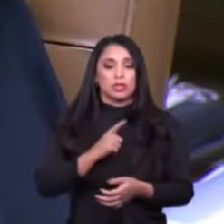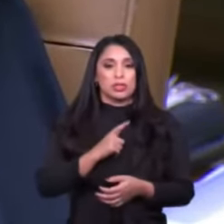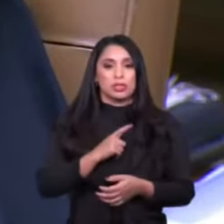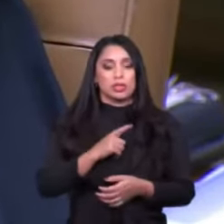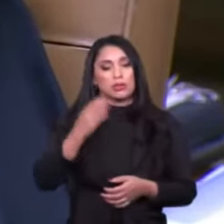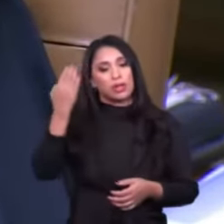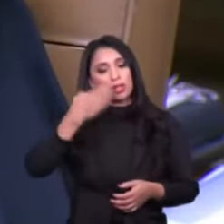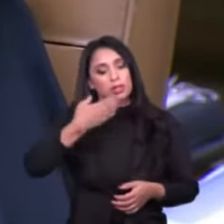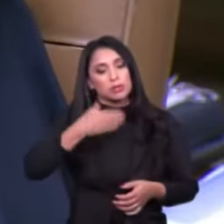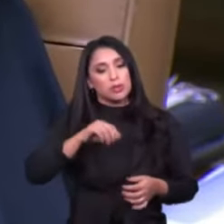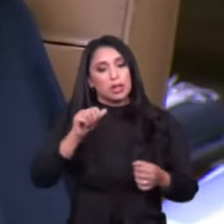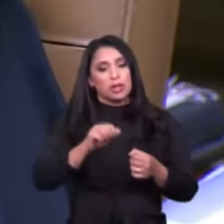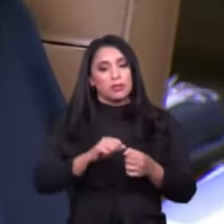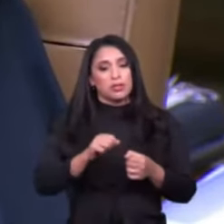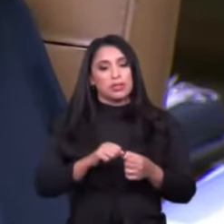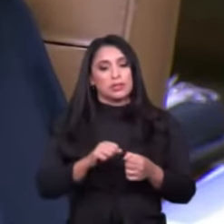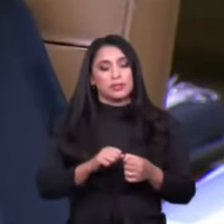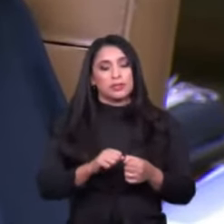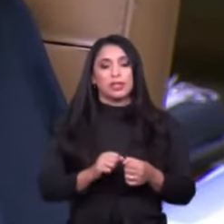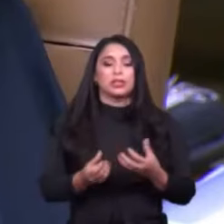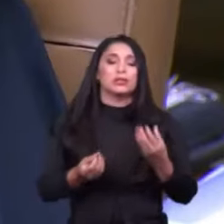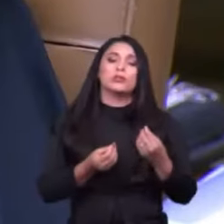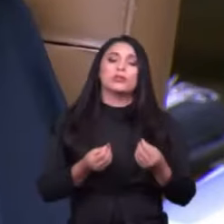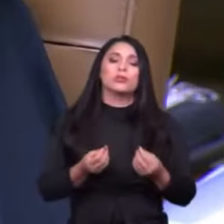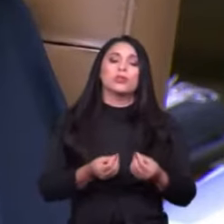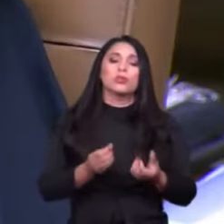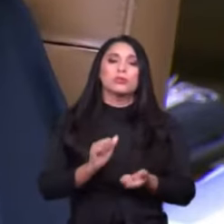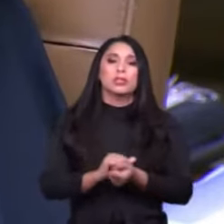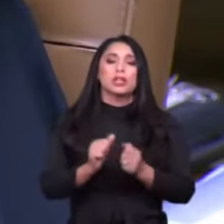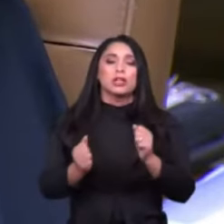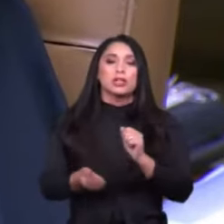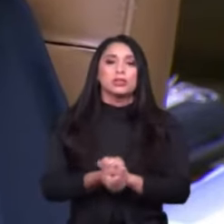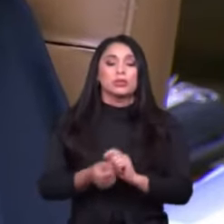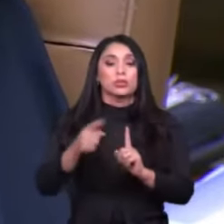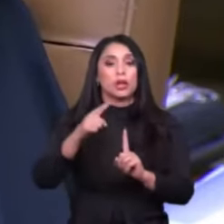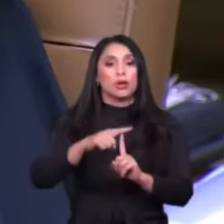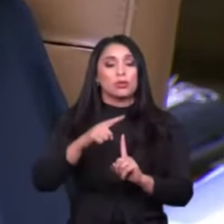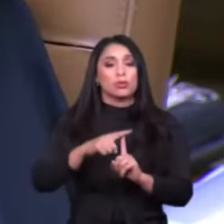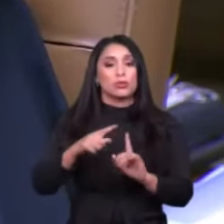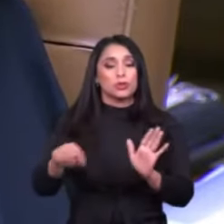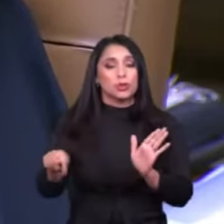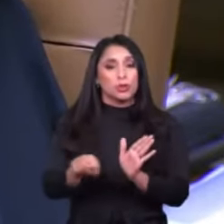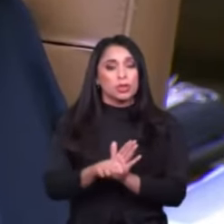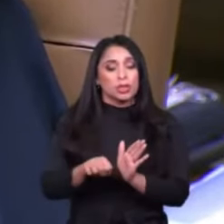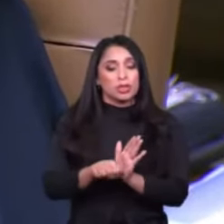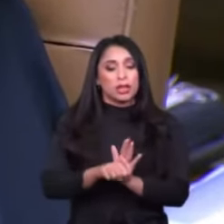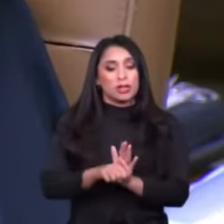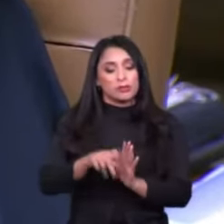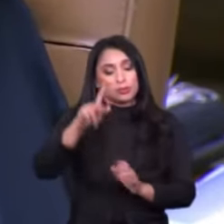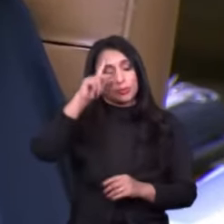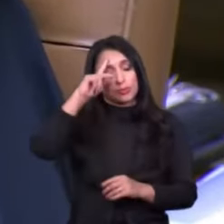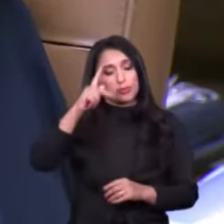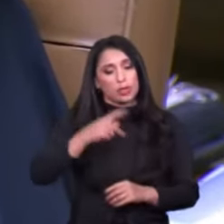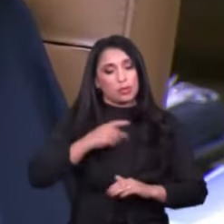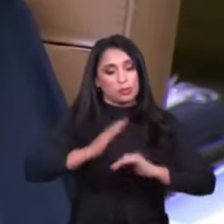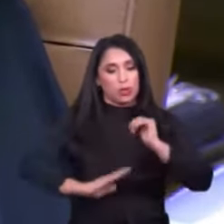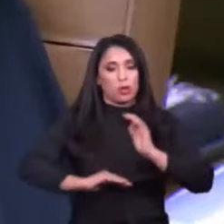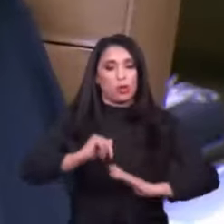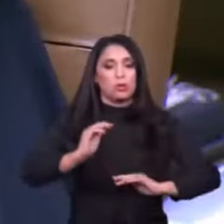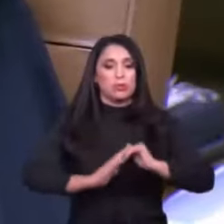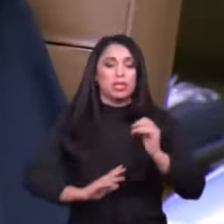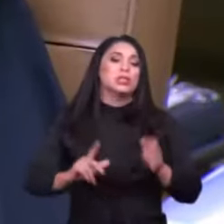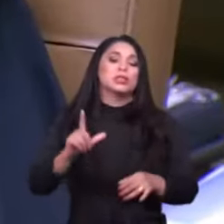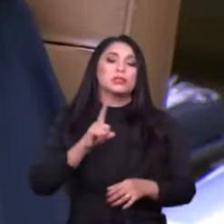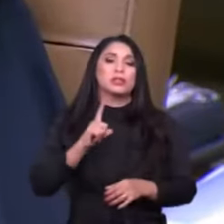provas produzidas, se a conduta do agente se ajusta ao tipo penal do tráfico ou do porte para consumo próprio. Competência que vem sendo exercida